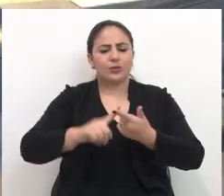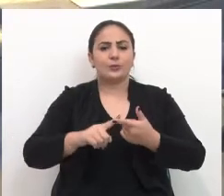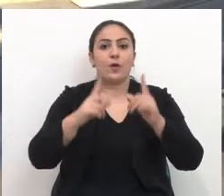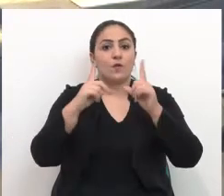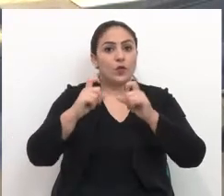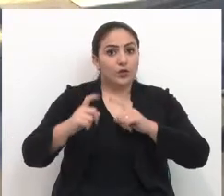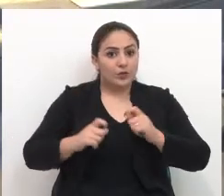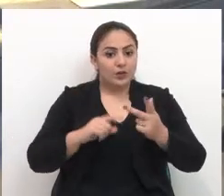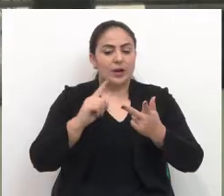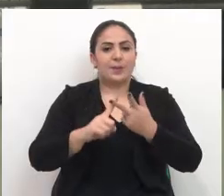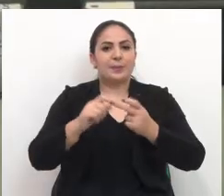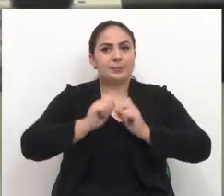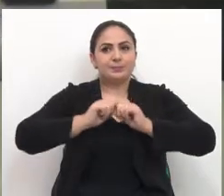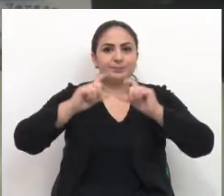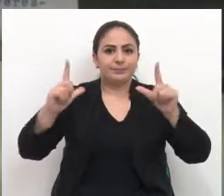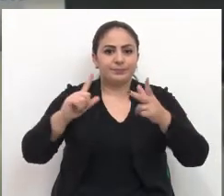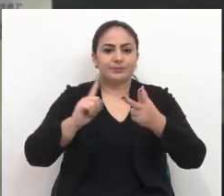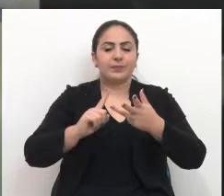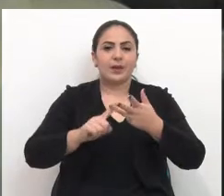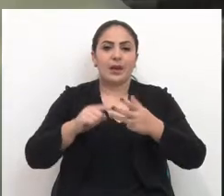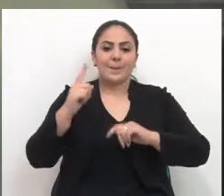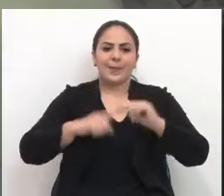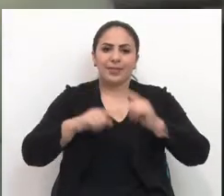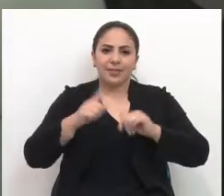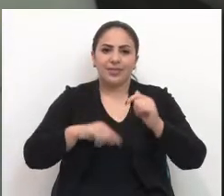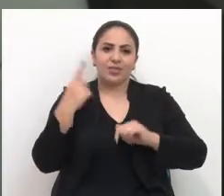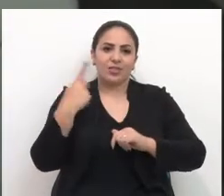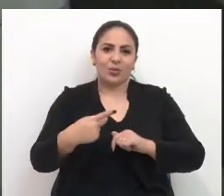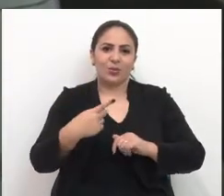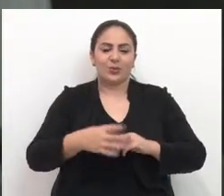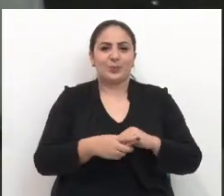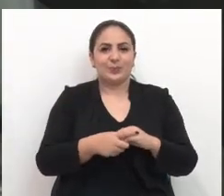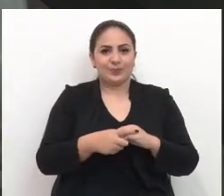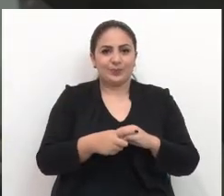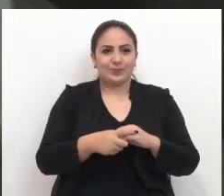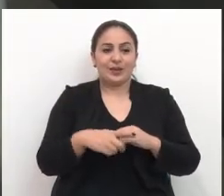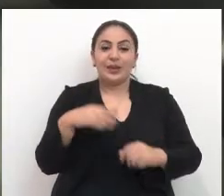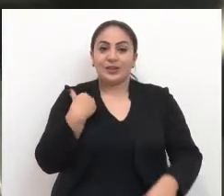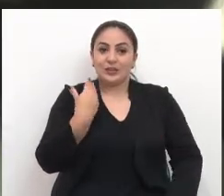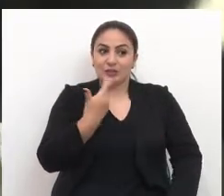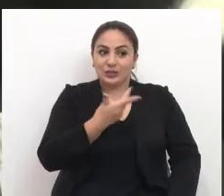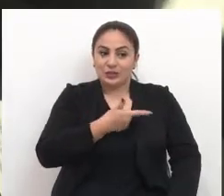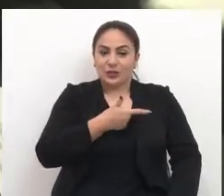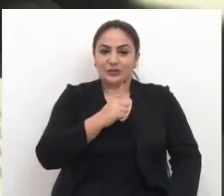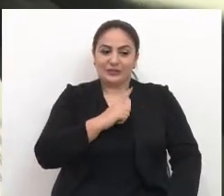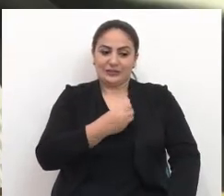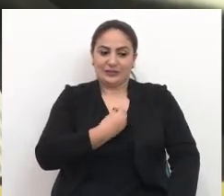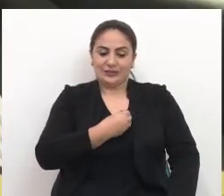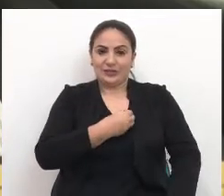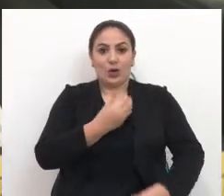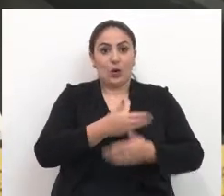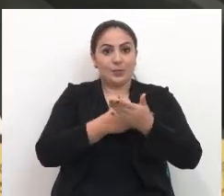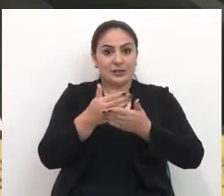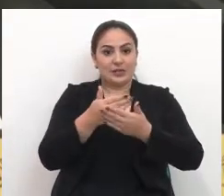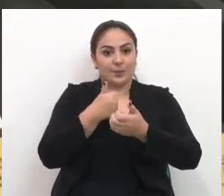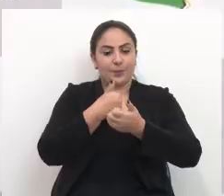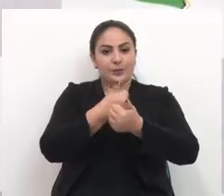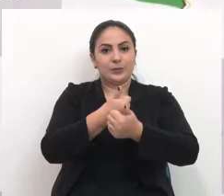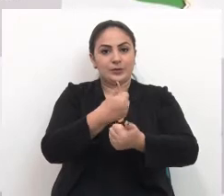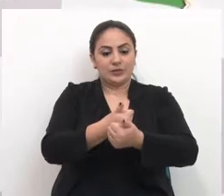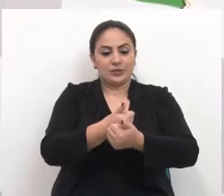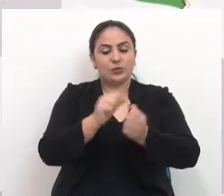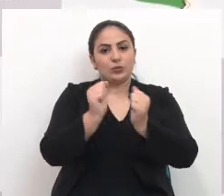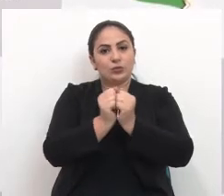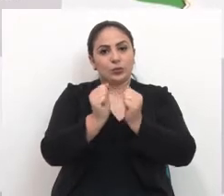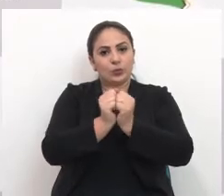relatórios, fotografias, painéis e objetos históricos. Nós estamos iniciando uma aproximação bastante